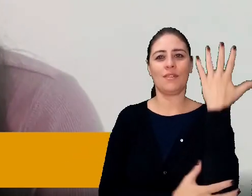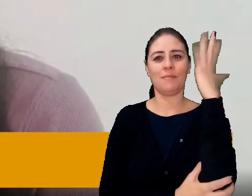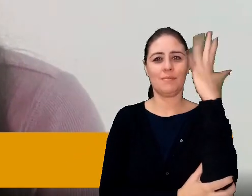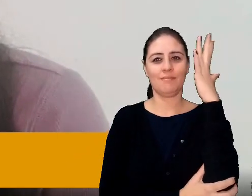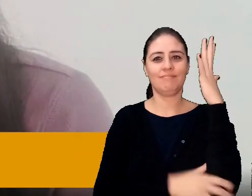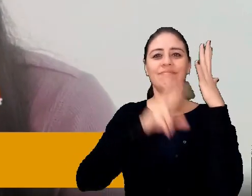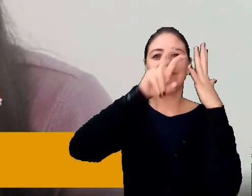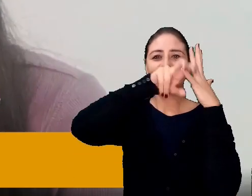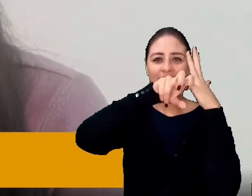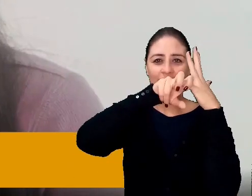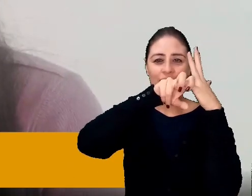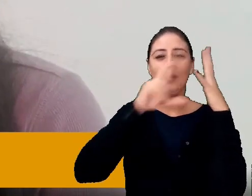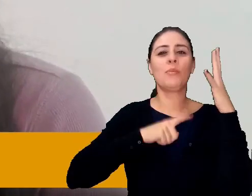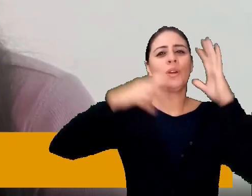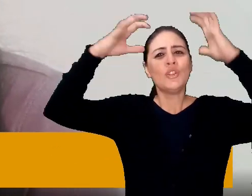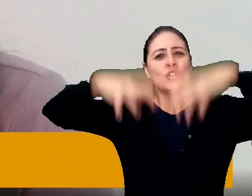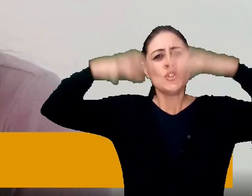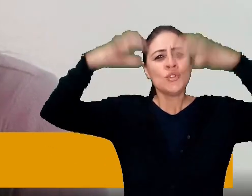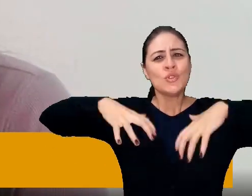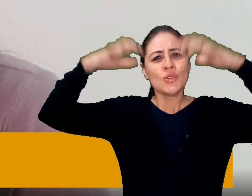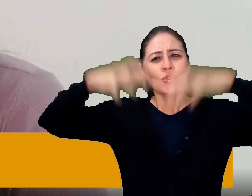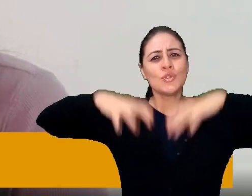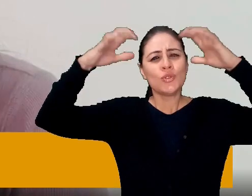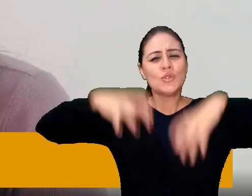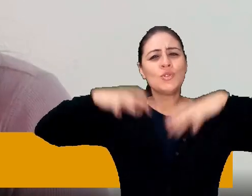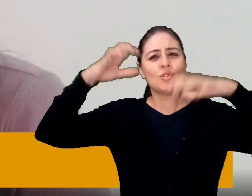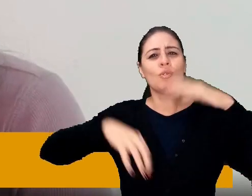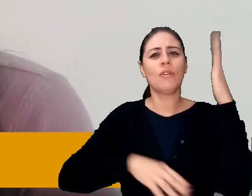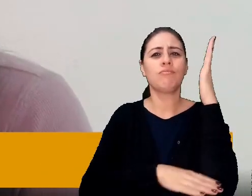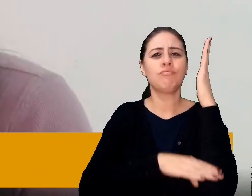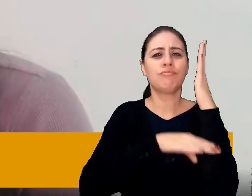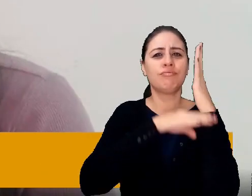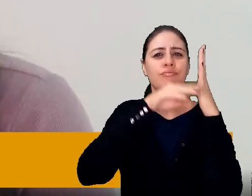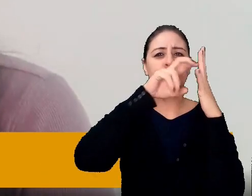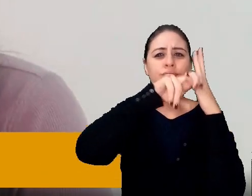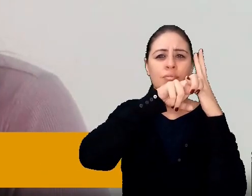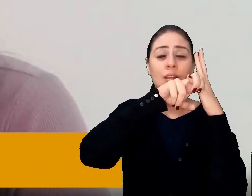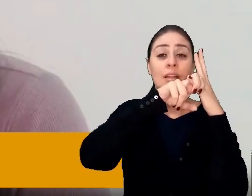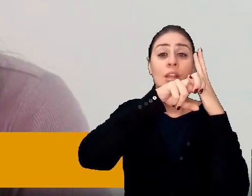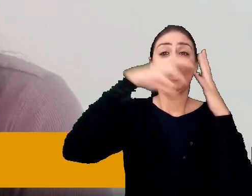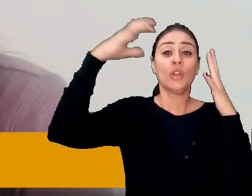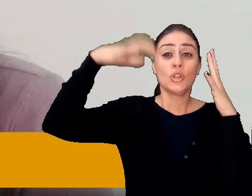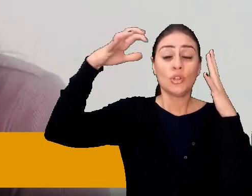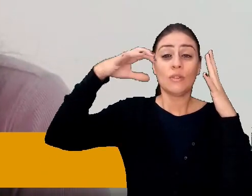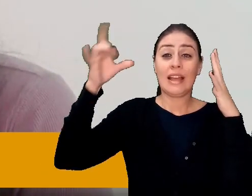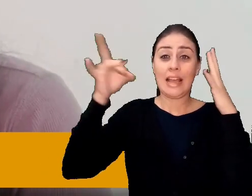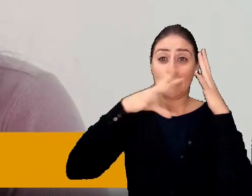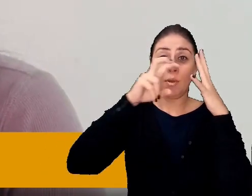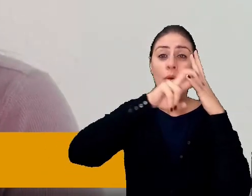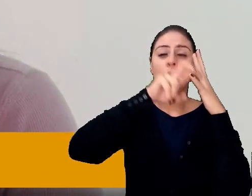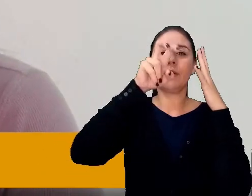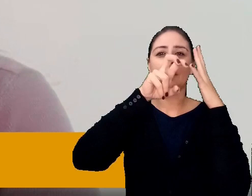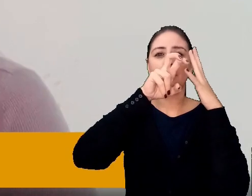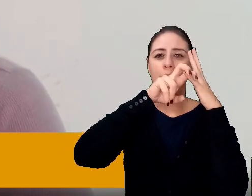um dilúvio, né? E foram os primeiros que saíram quando a chuva estiou, né? A gente fala assim, quando a chuva estiou, aí eles